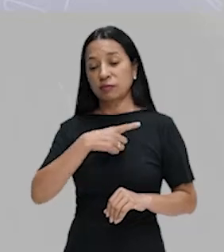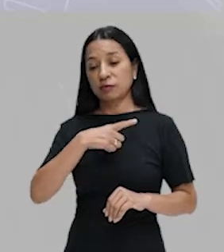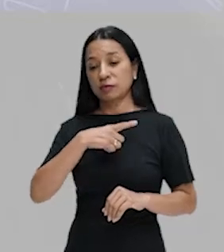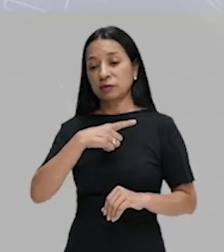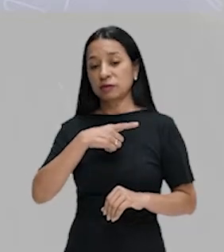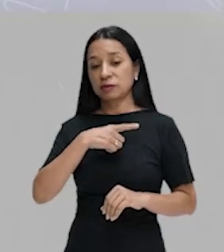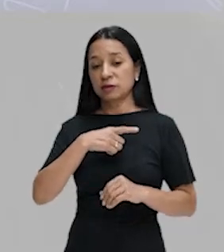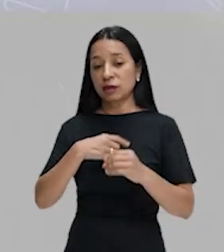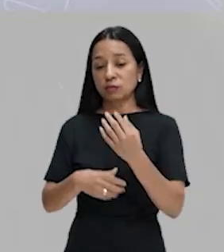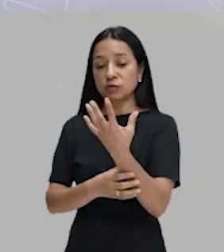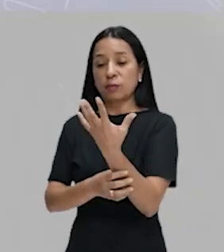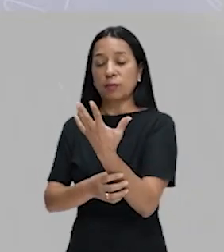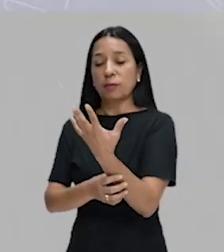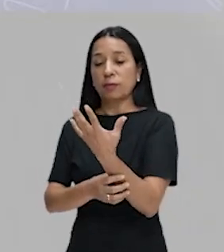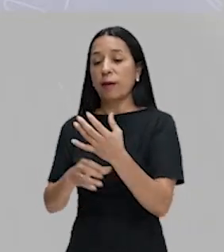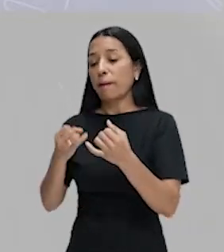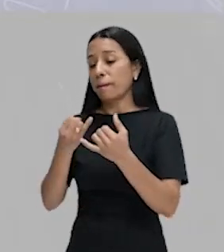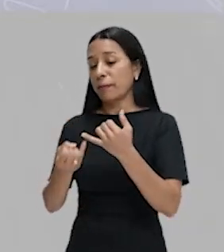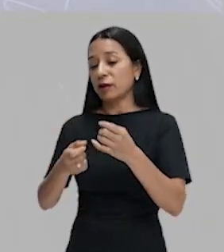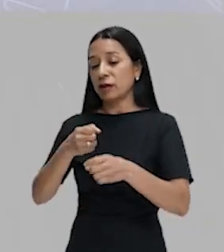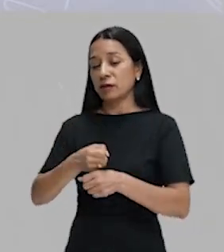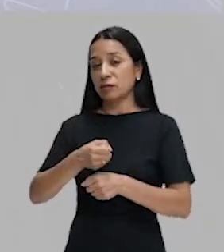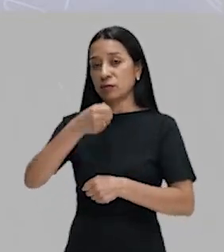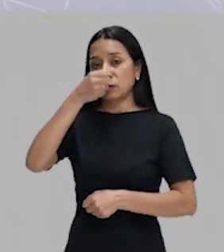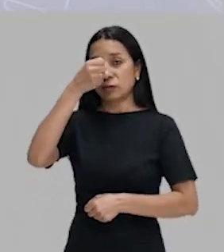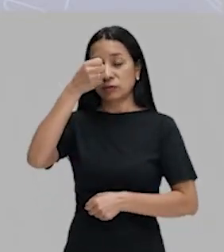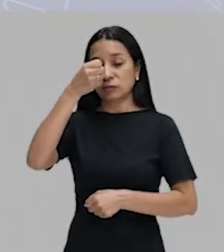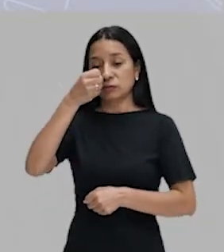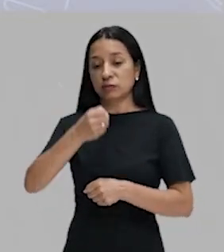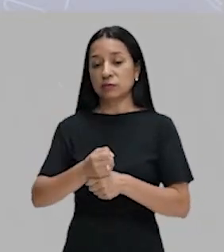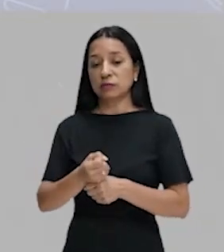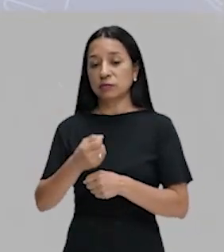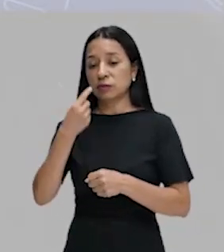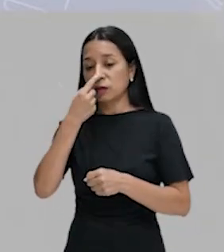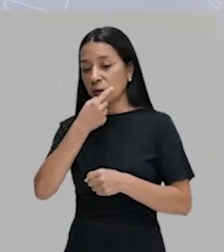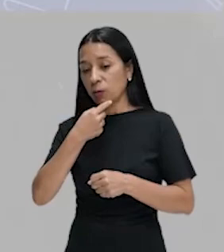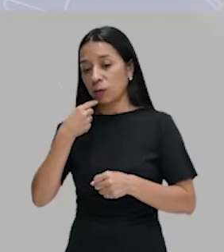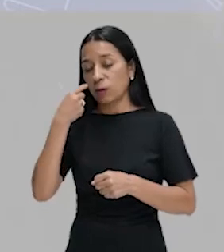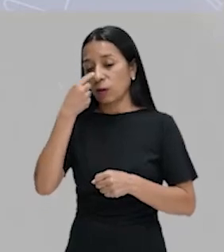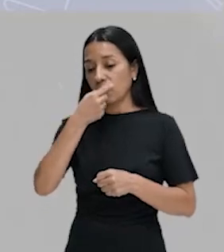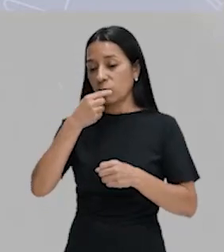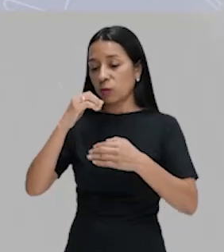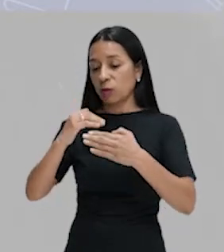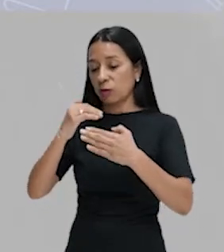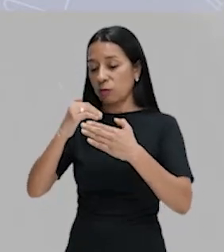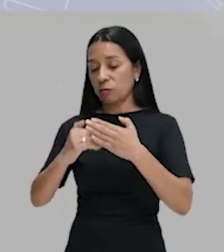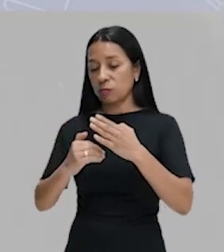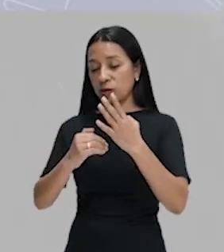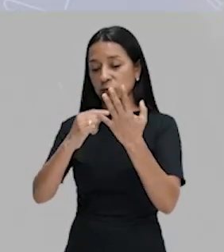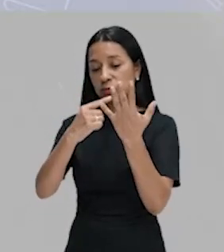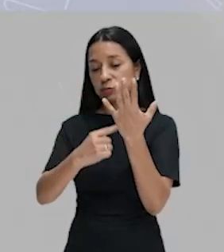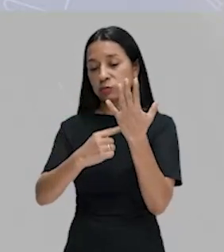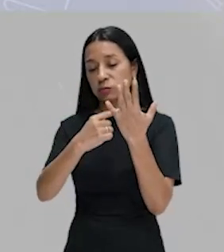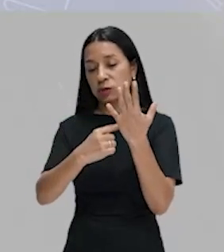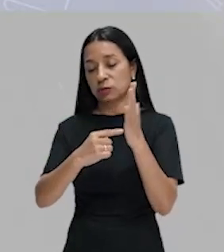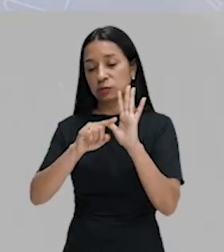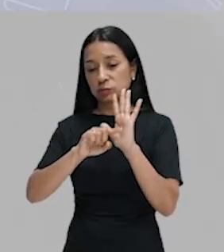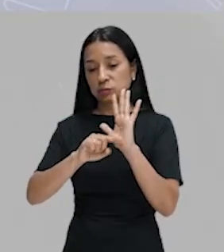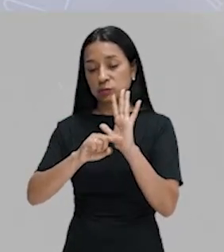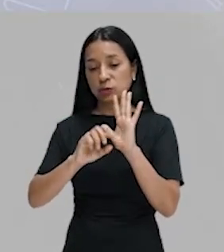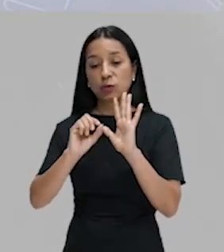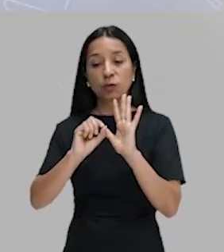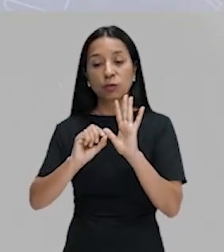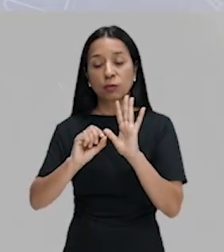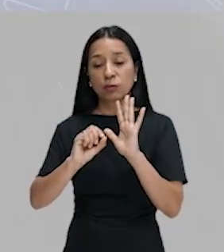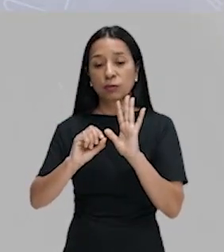a um guarda-chuva. E a boca fica localizada logo na parte de baixo aqui, ok?